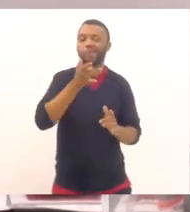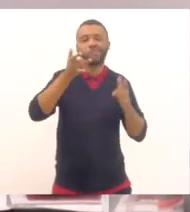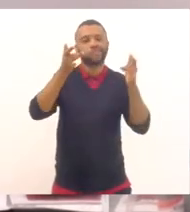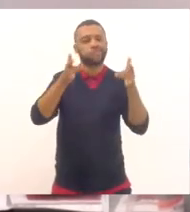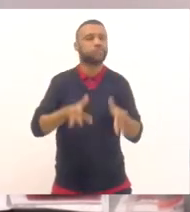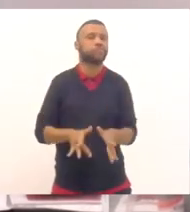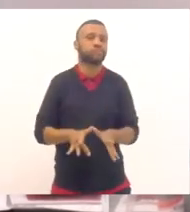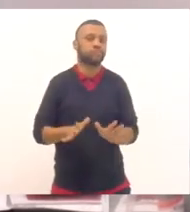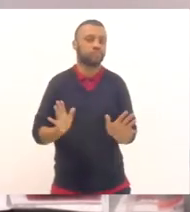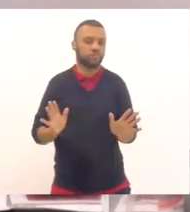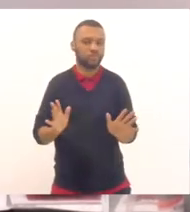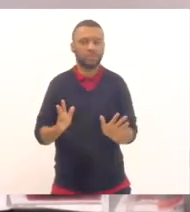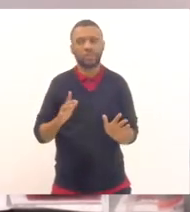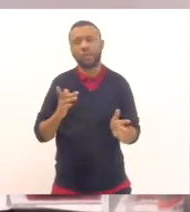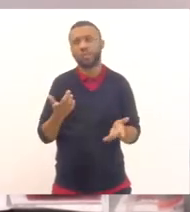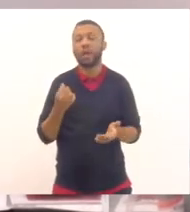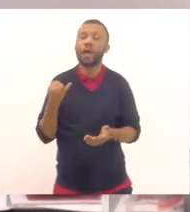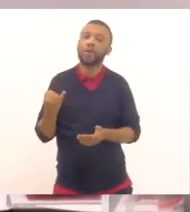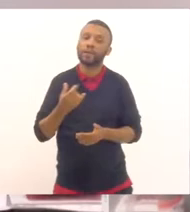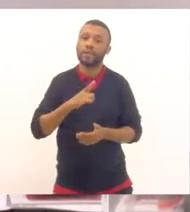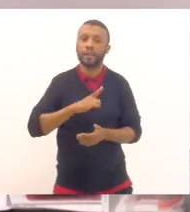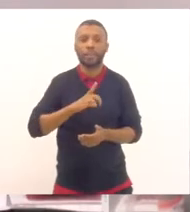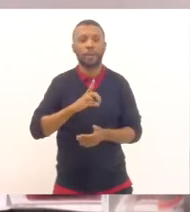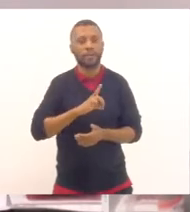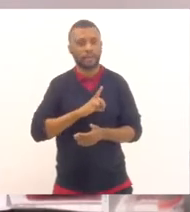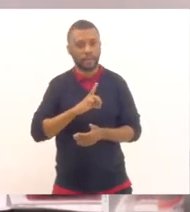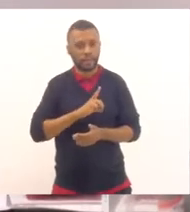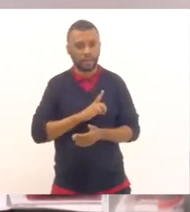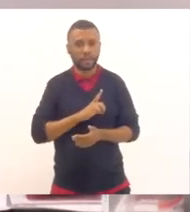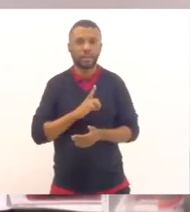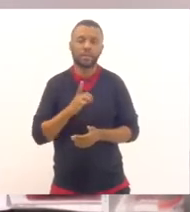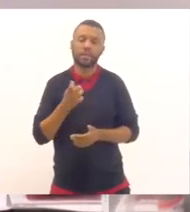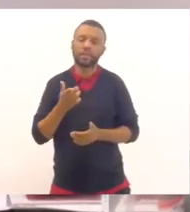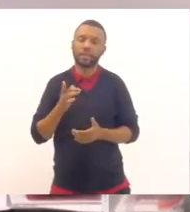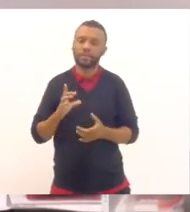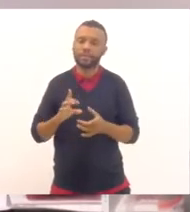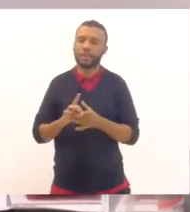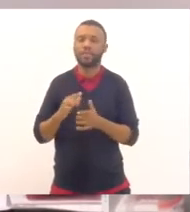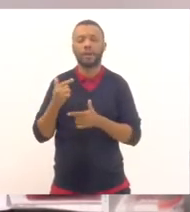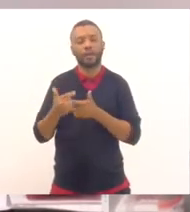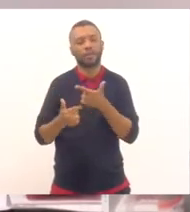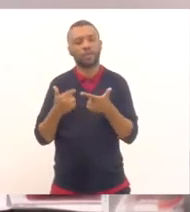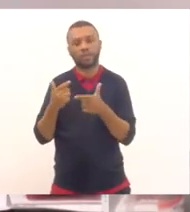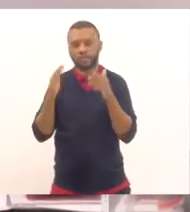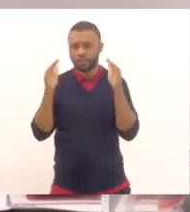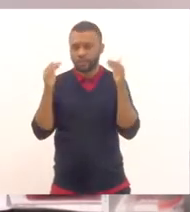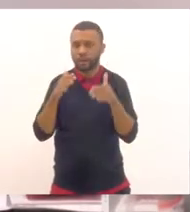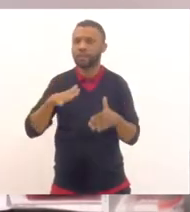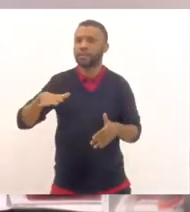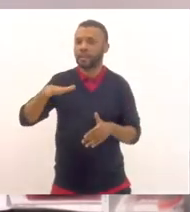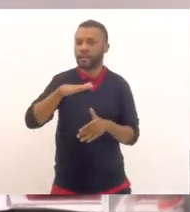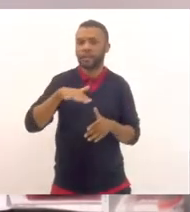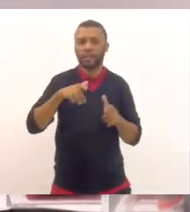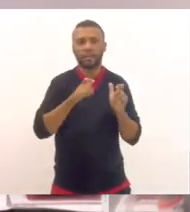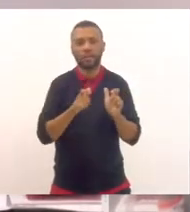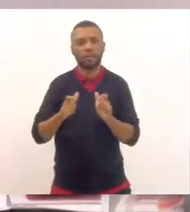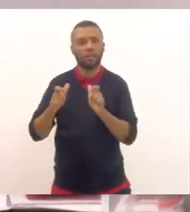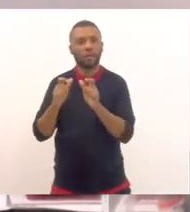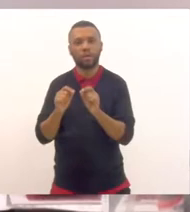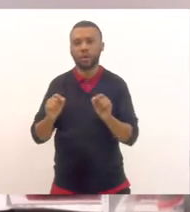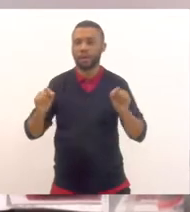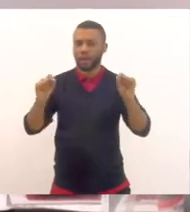pelo menos Então você me importante ter uma delegacia né que tivesse mais atuação na área das localidades